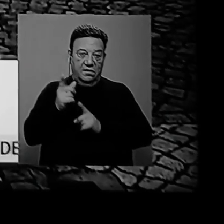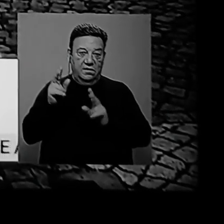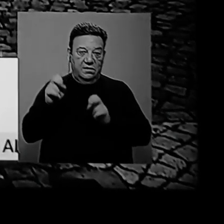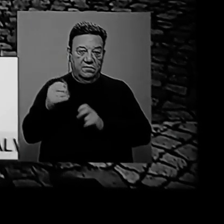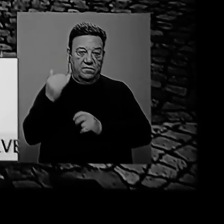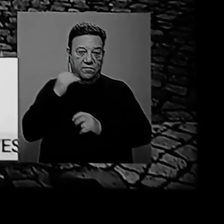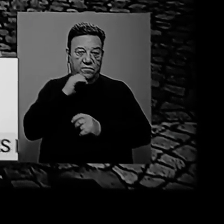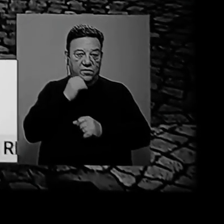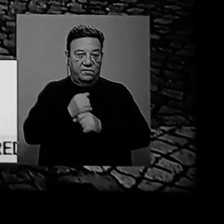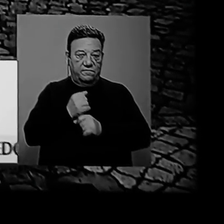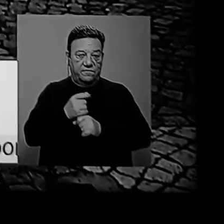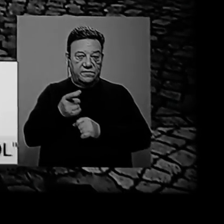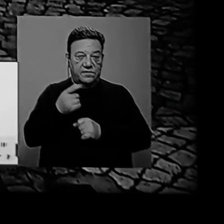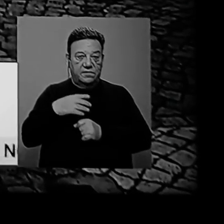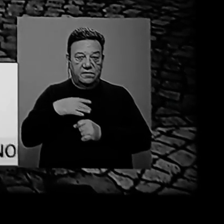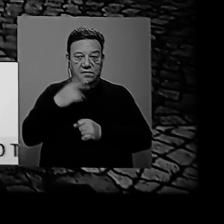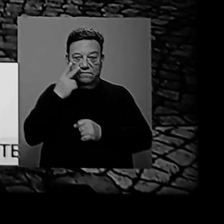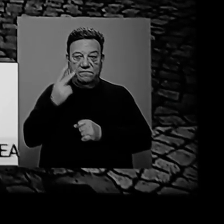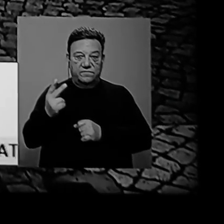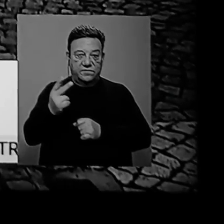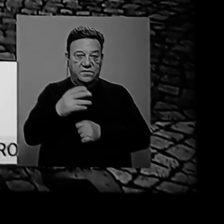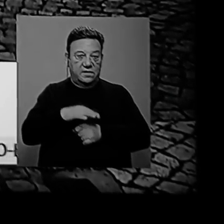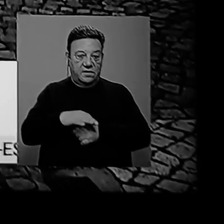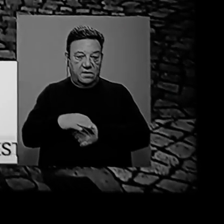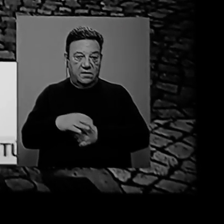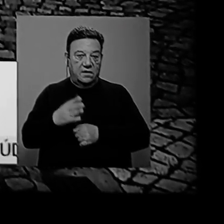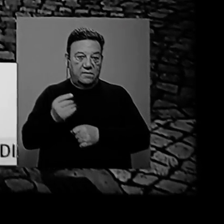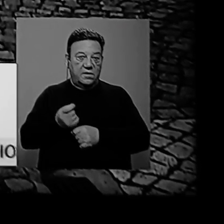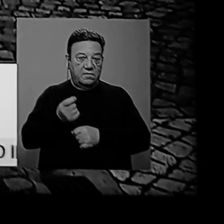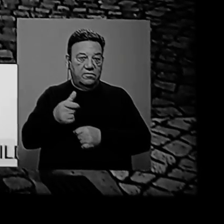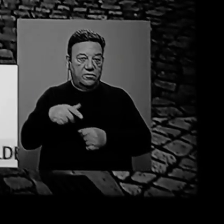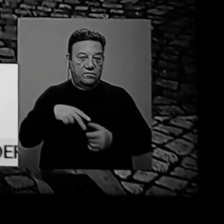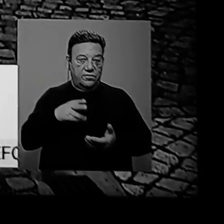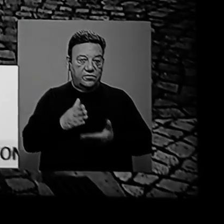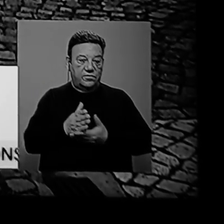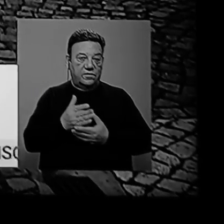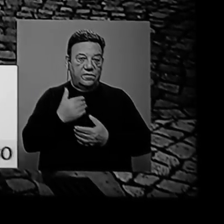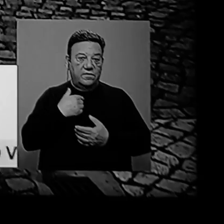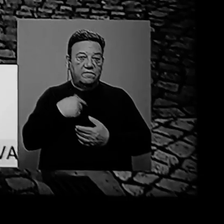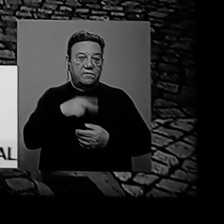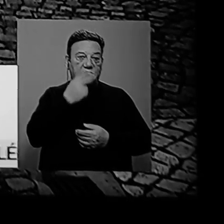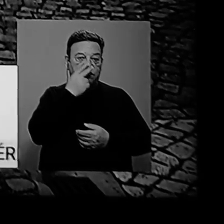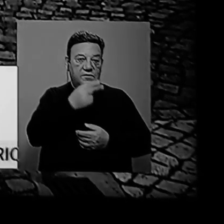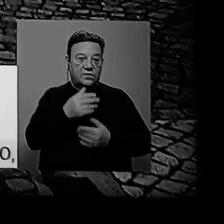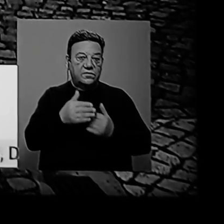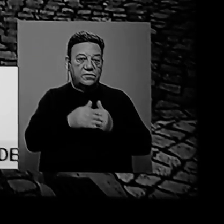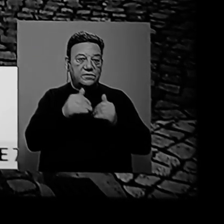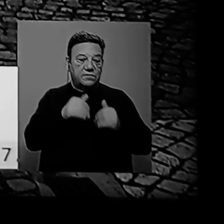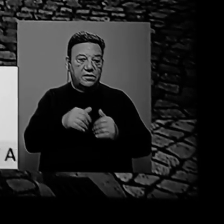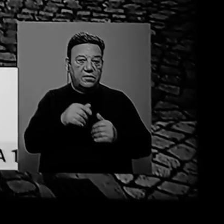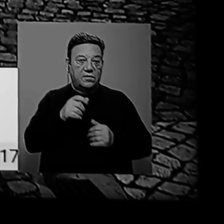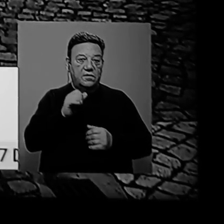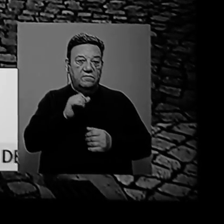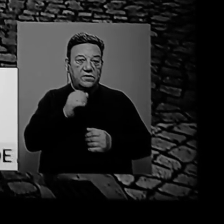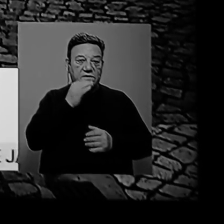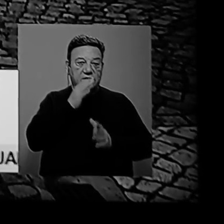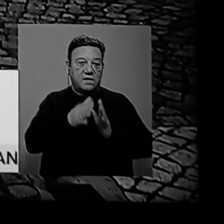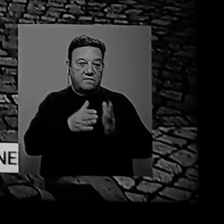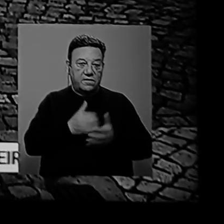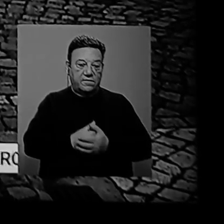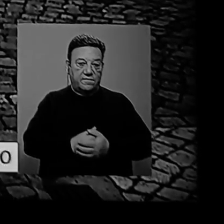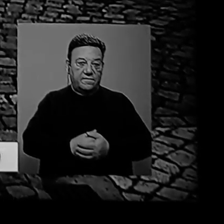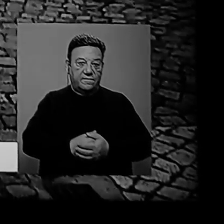informação que permite fazer estas visitas guiadas. Mais daqui a pouco, neste Portugal em Direto, visitamos o cemitério paroquial de Sacavém.